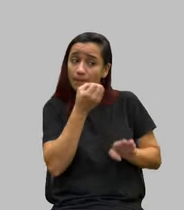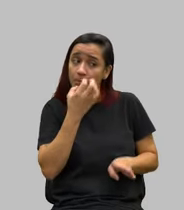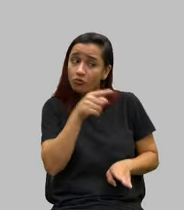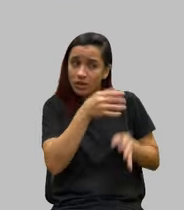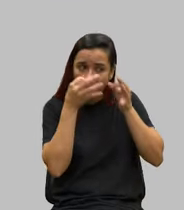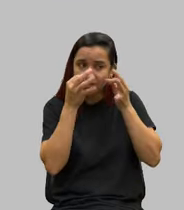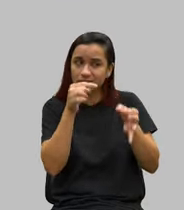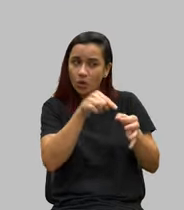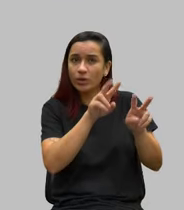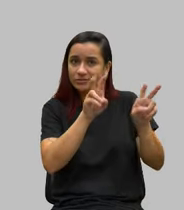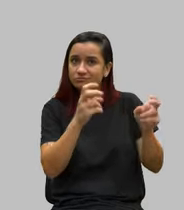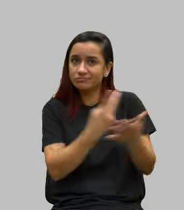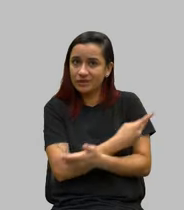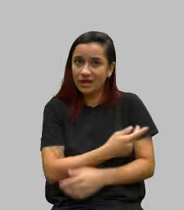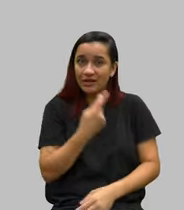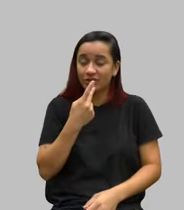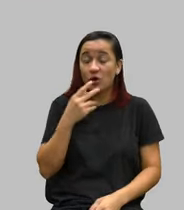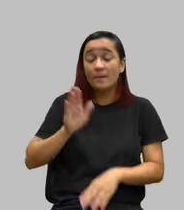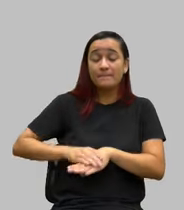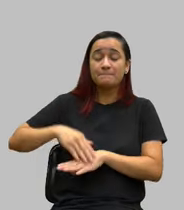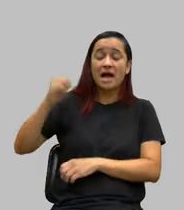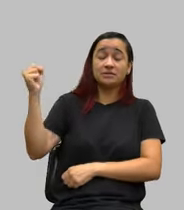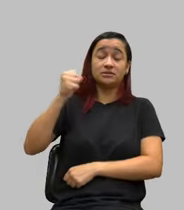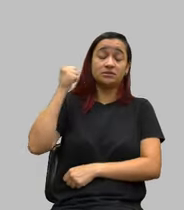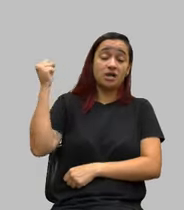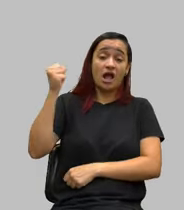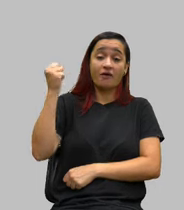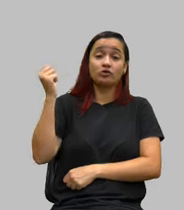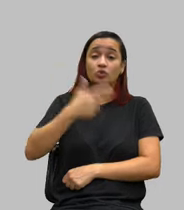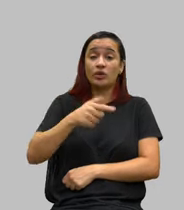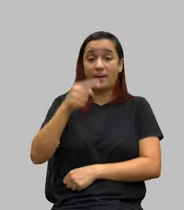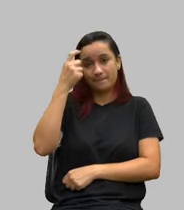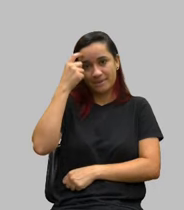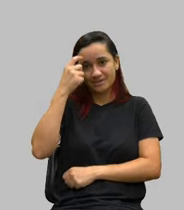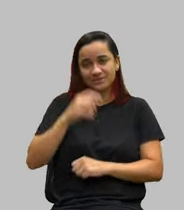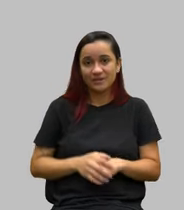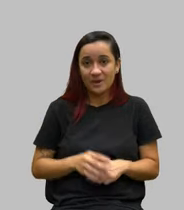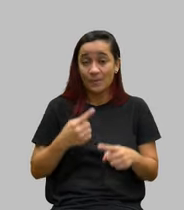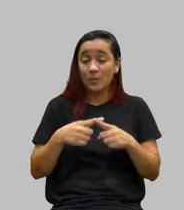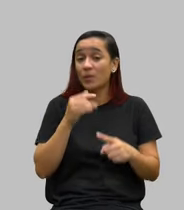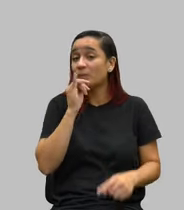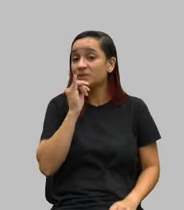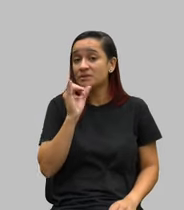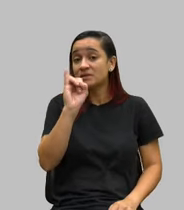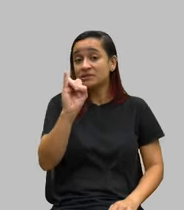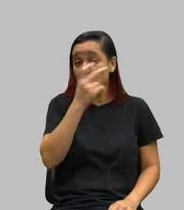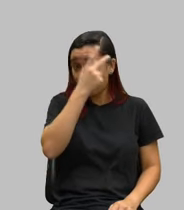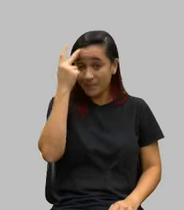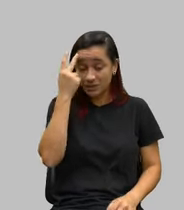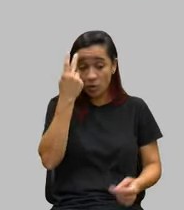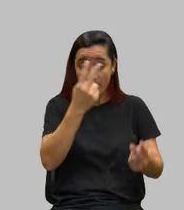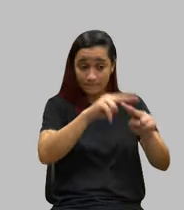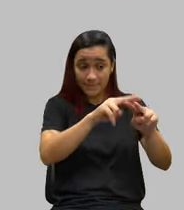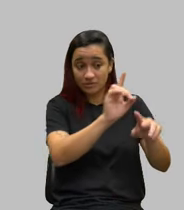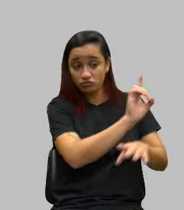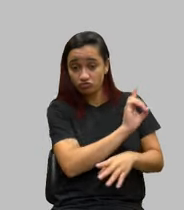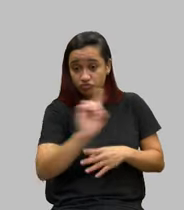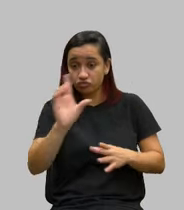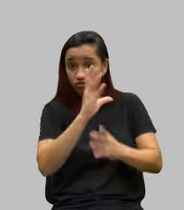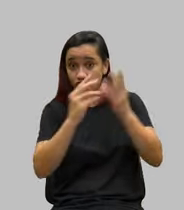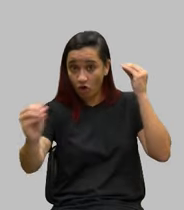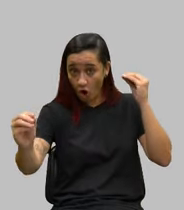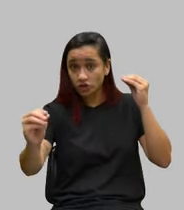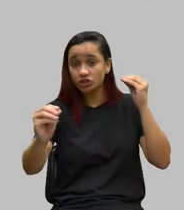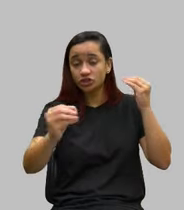é e é mais grave que o senhor pensa porque para que o senhor tenha uma ideia se um preso foge do sistema prisional e eu